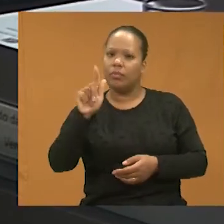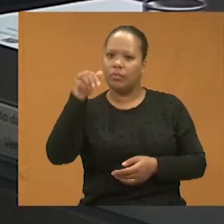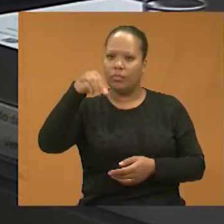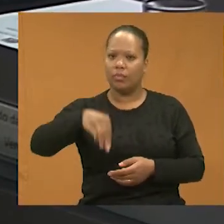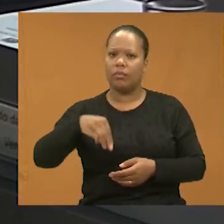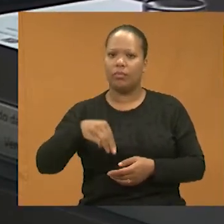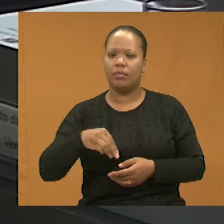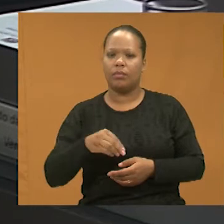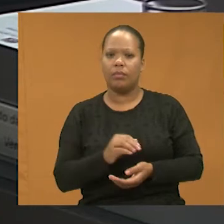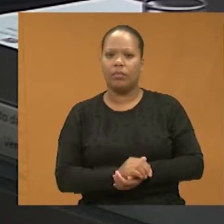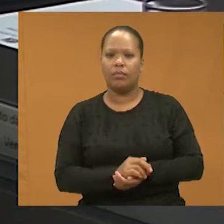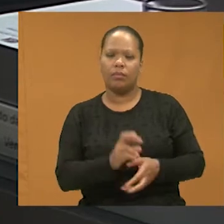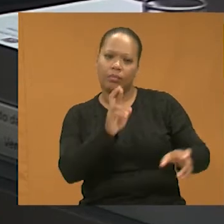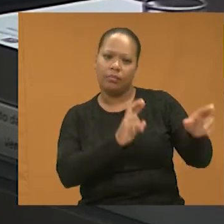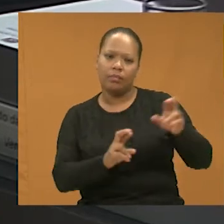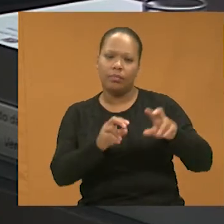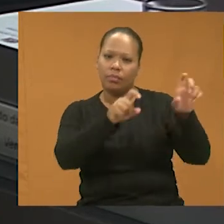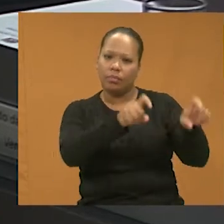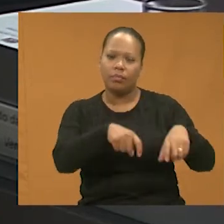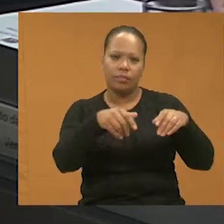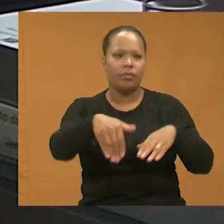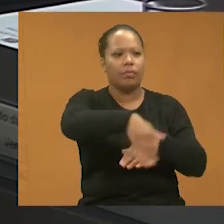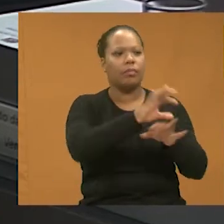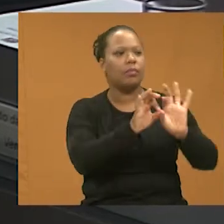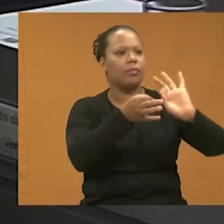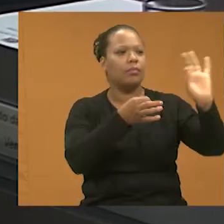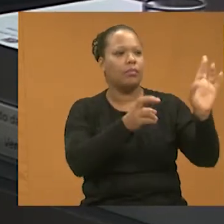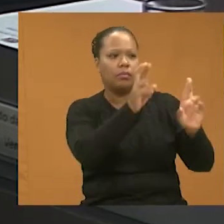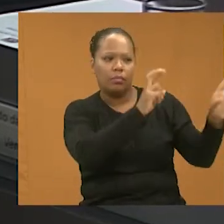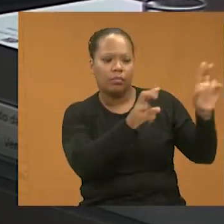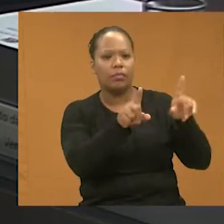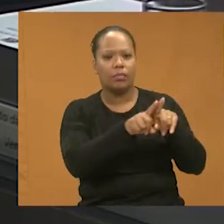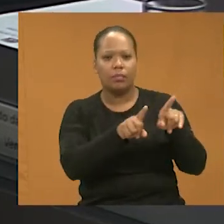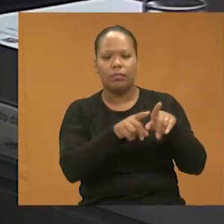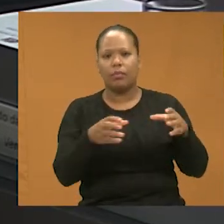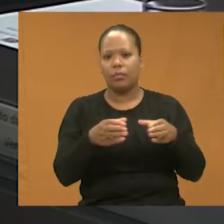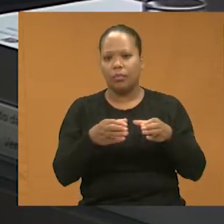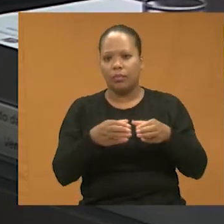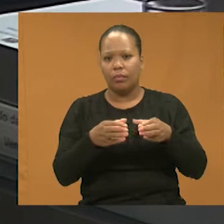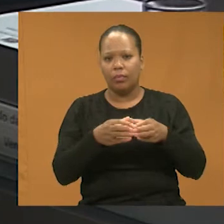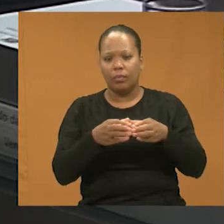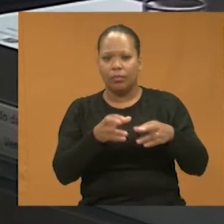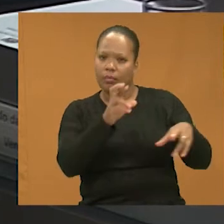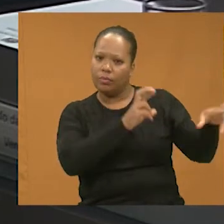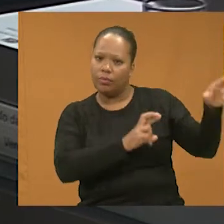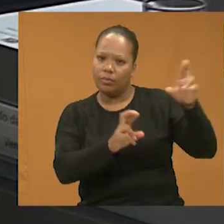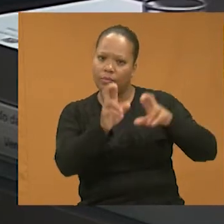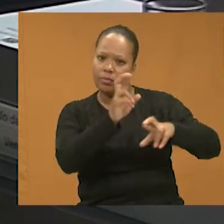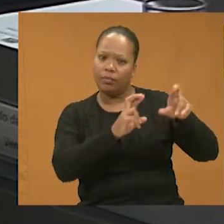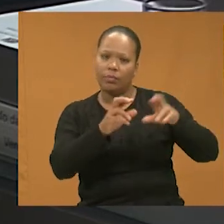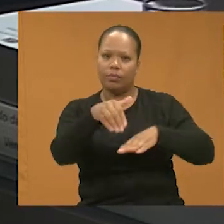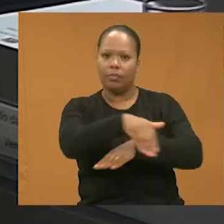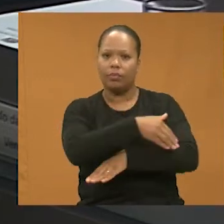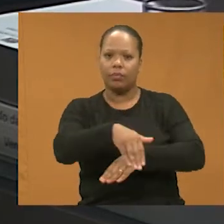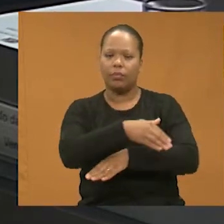fazer a patrulha rural, gente. Por que a prefeitura não faz, certo, uma equipe para patrulhar a área